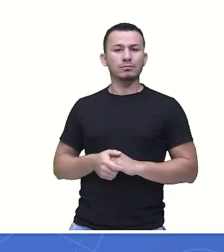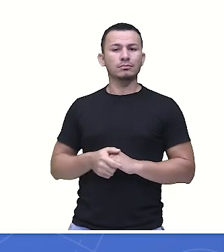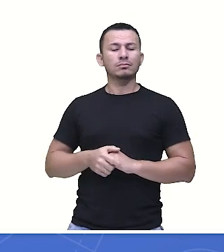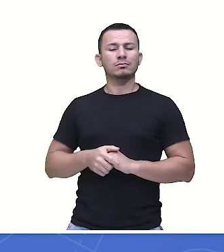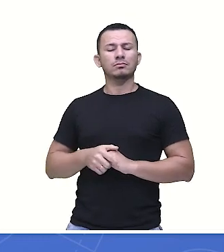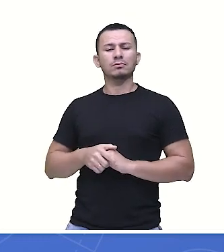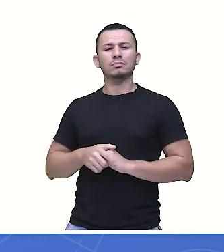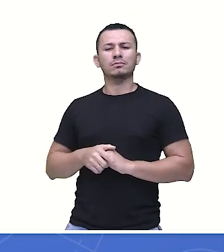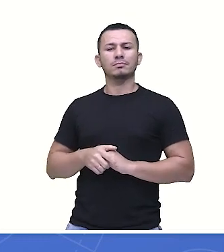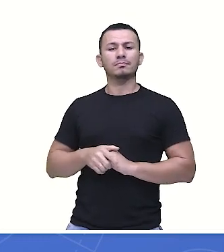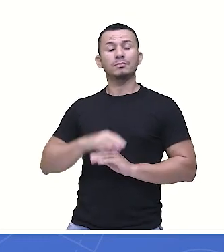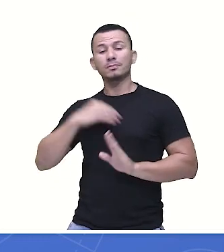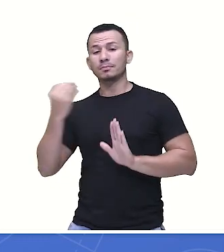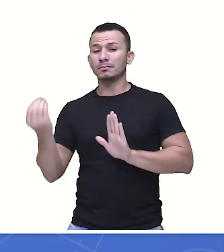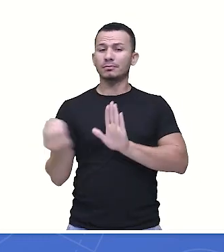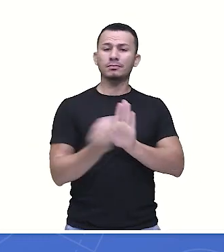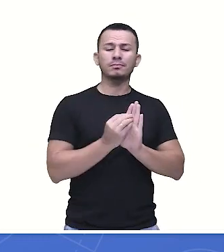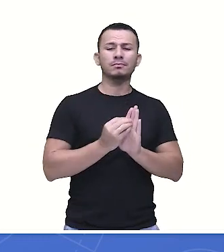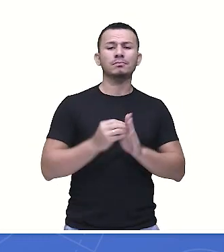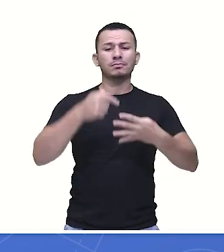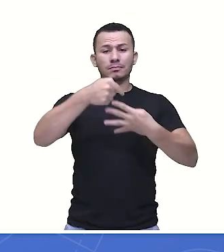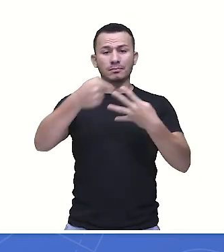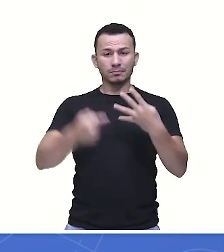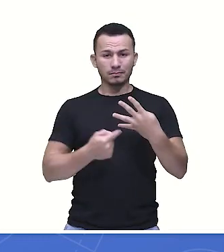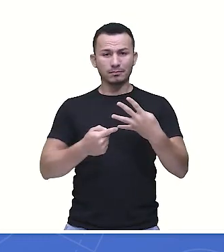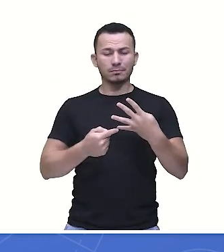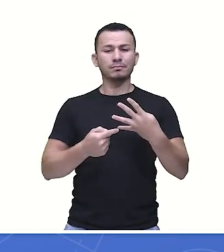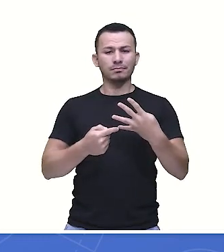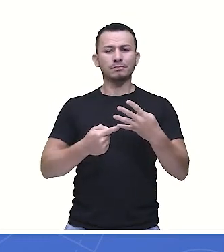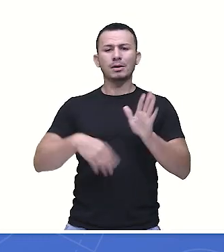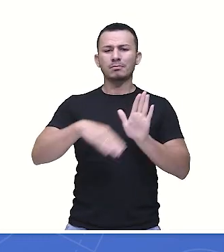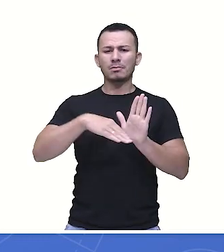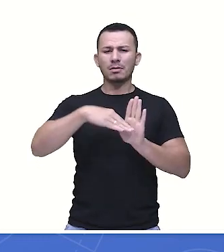ele coloca quatro pilares da educação. Ele diz assim,